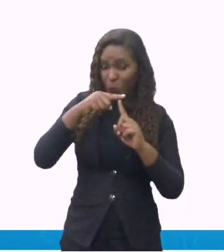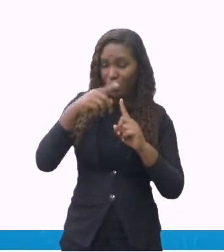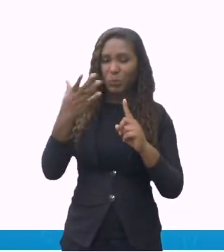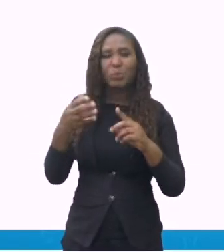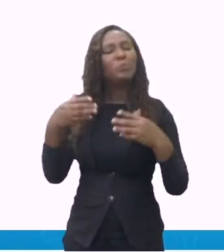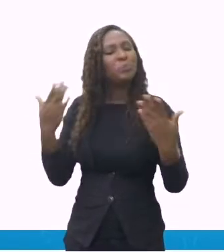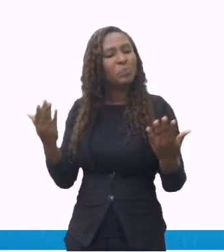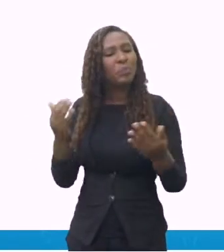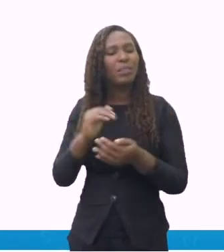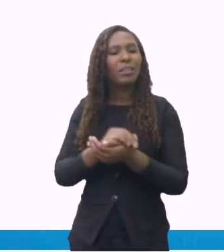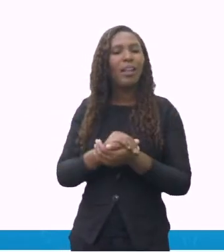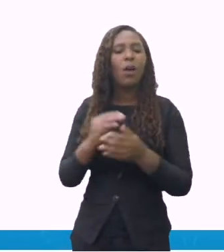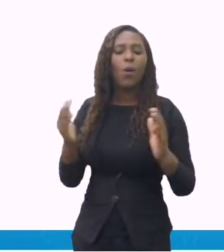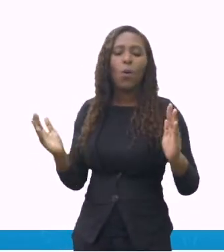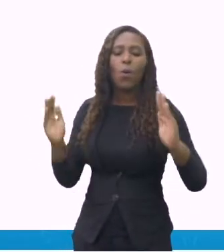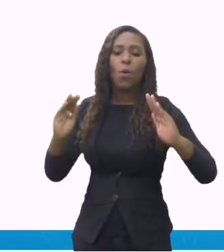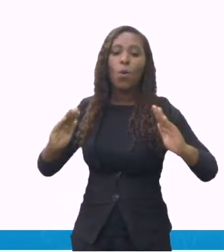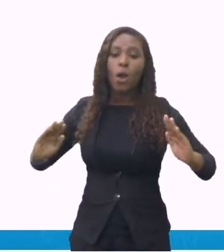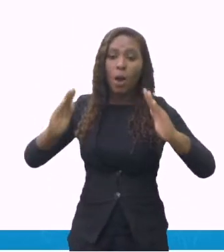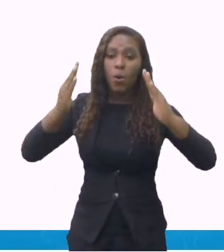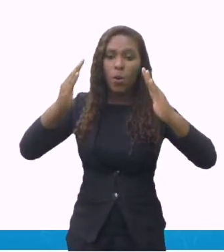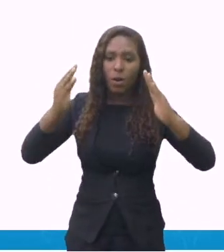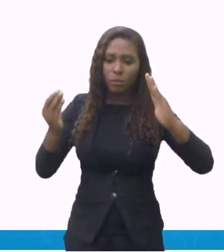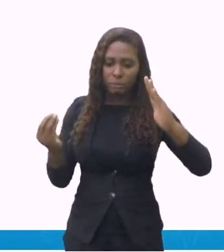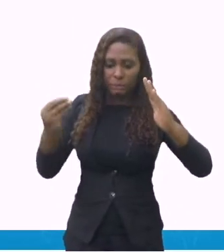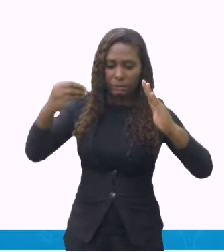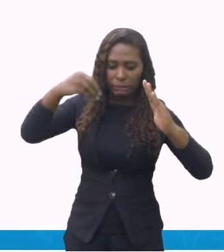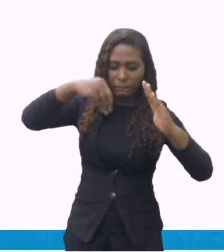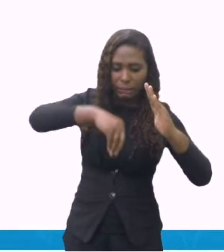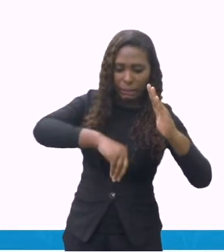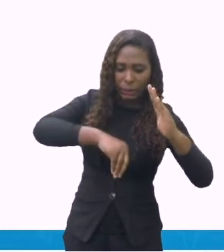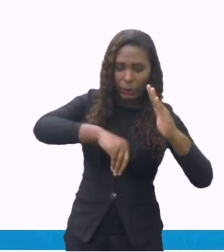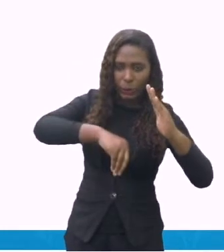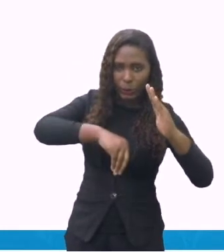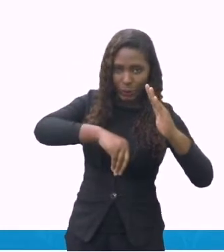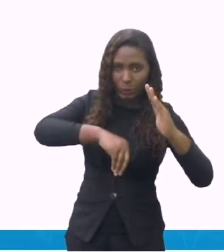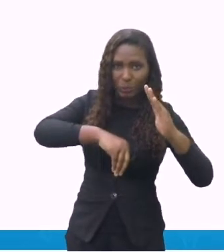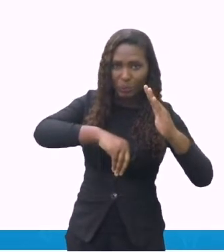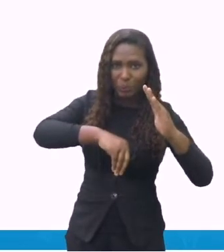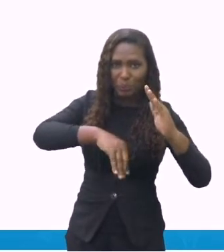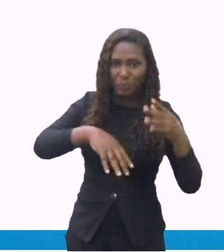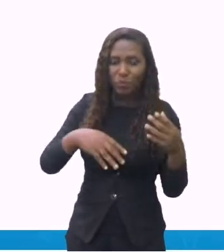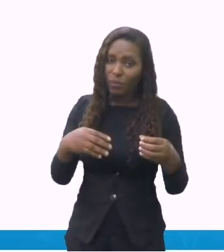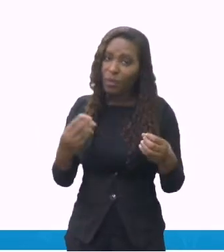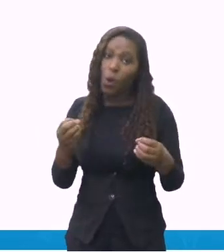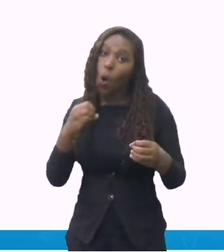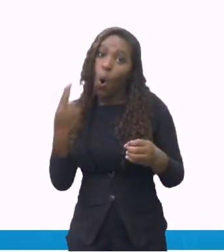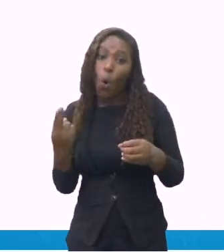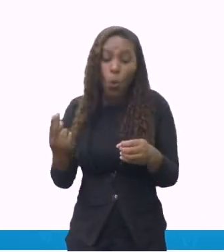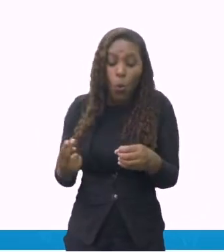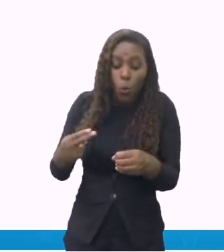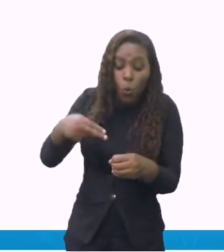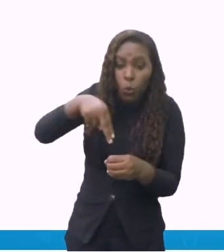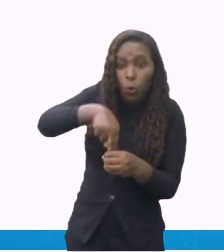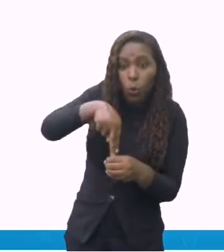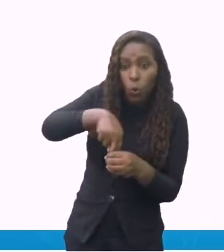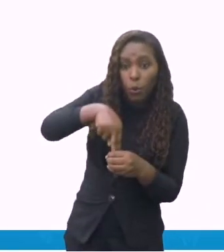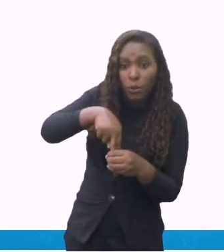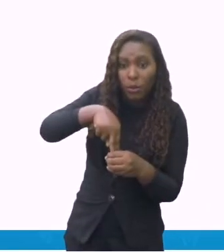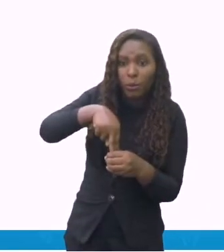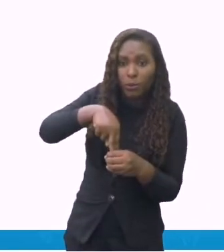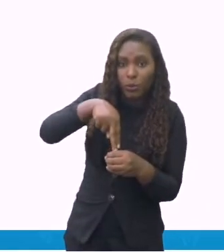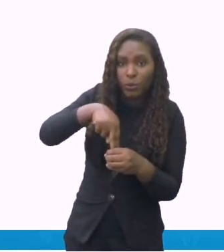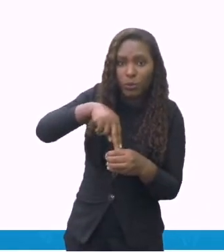se formam no interior da crosta terrestre, né? Abaixo aí, é um processo